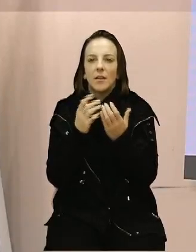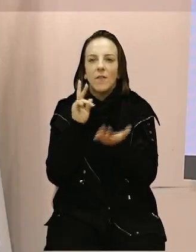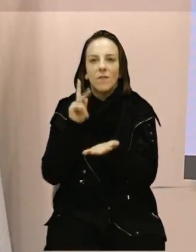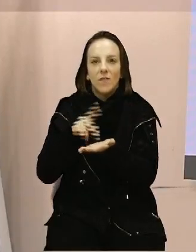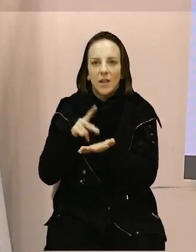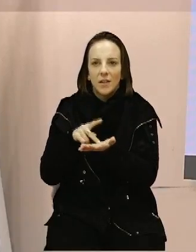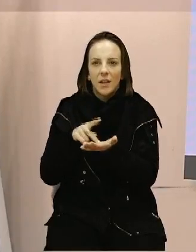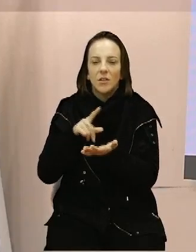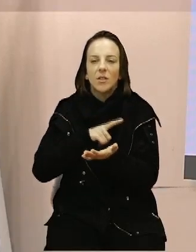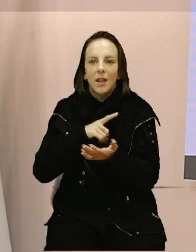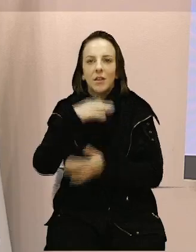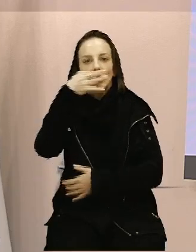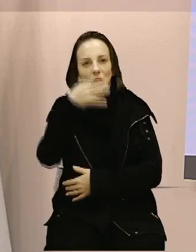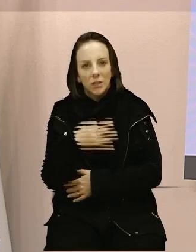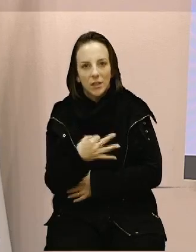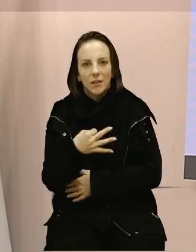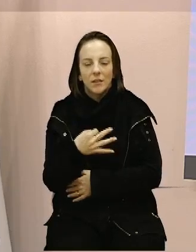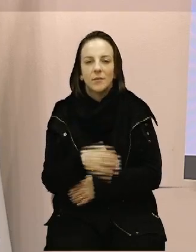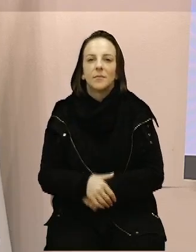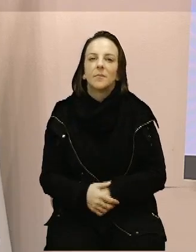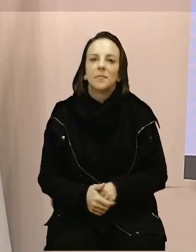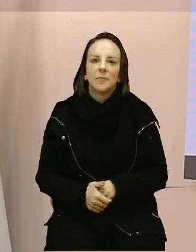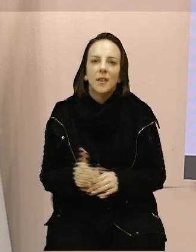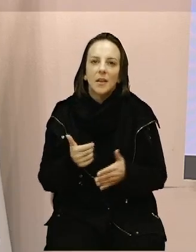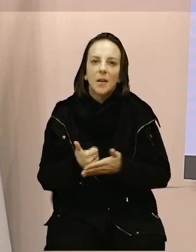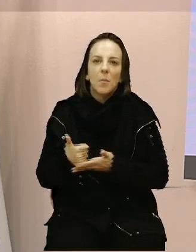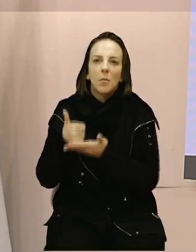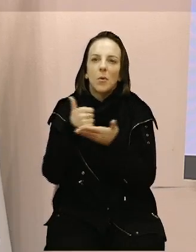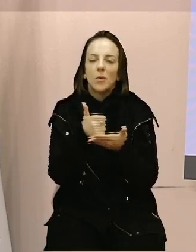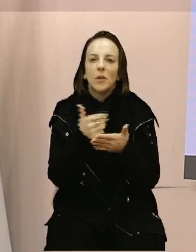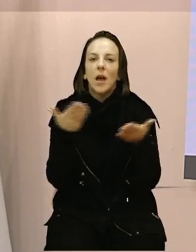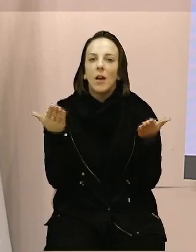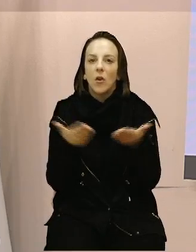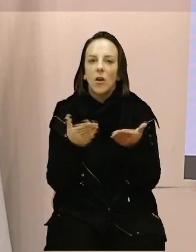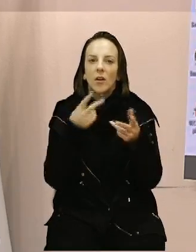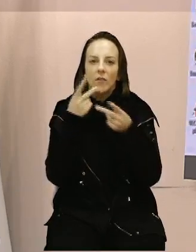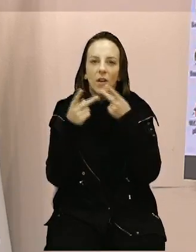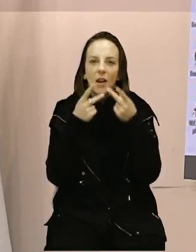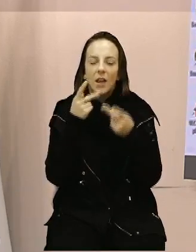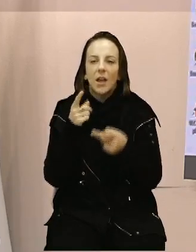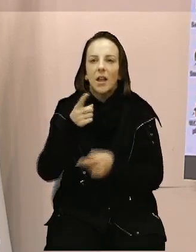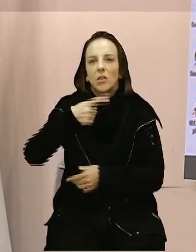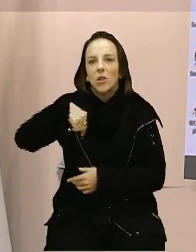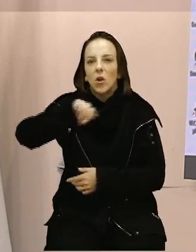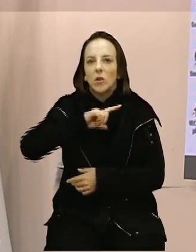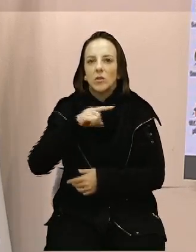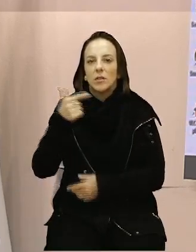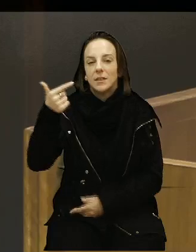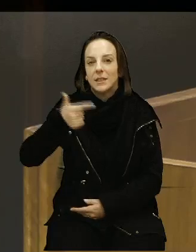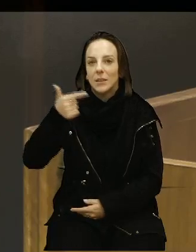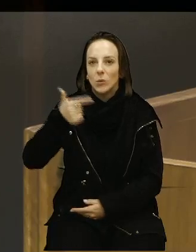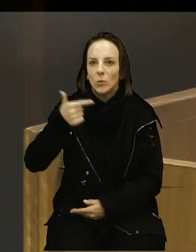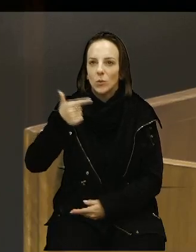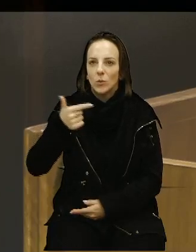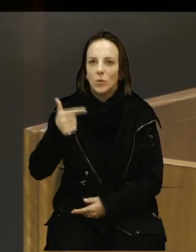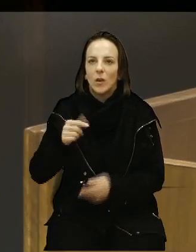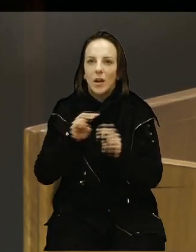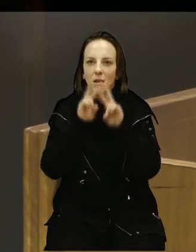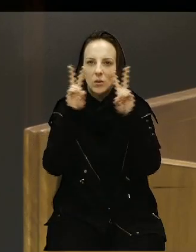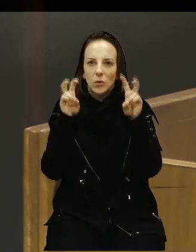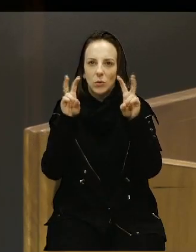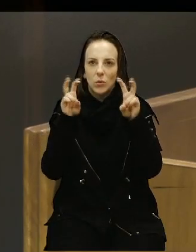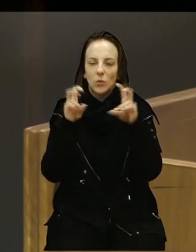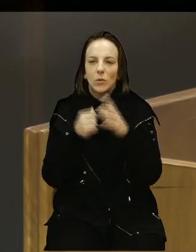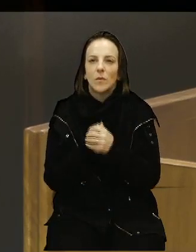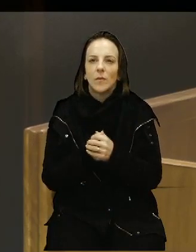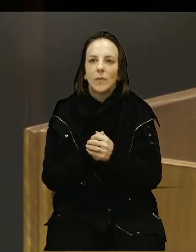uma dignidade aí e respaldo. Agora vamos falar da nossa segunda parte, né, do